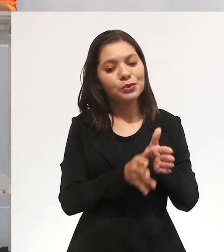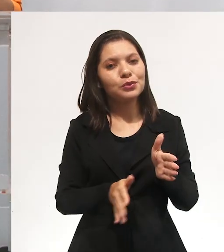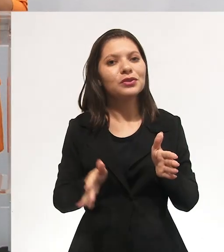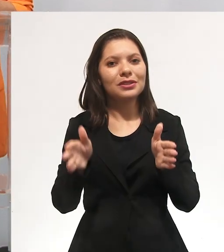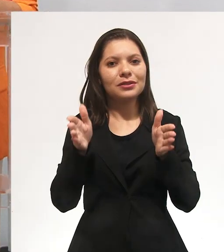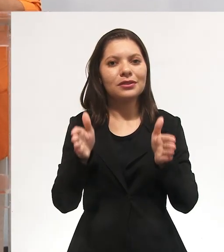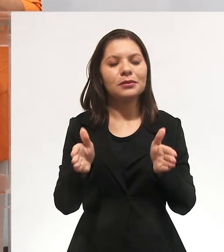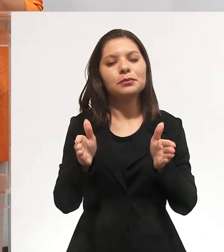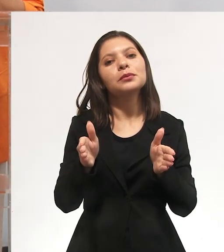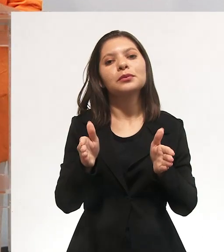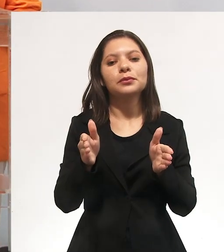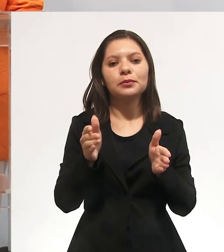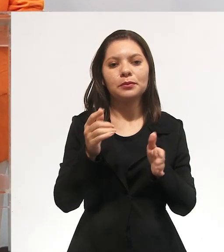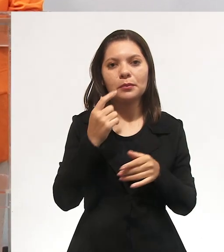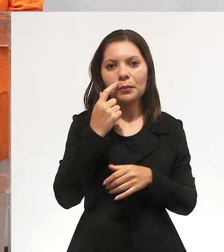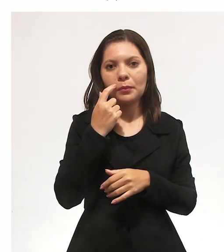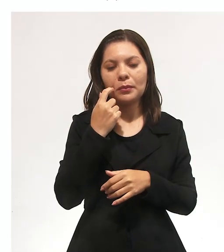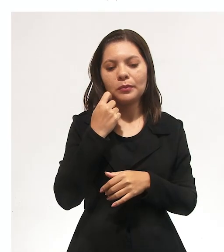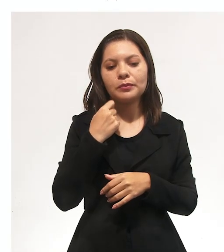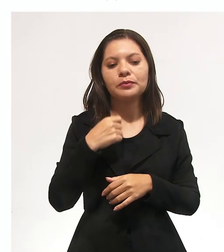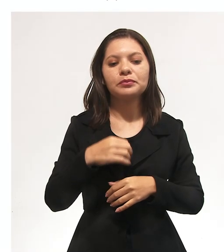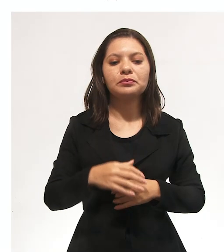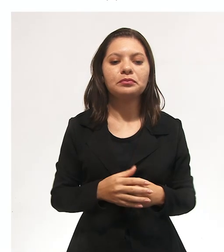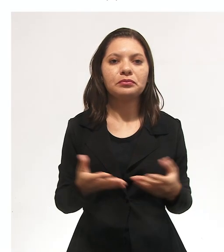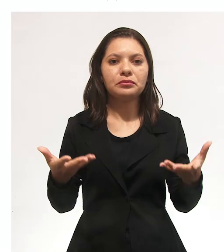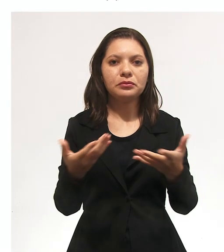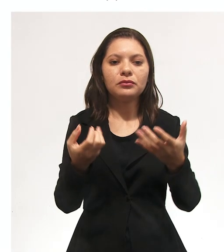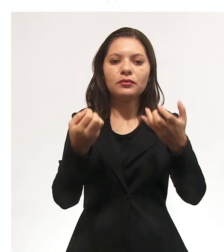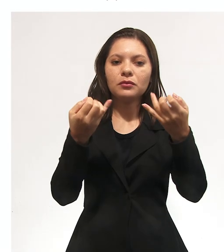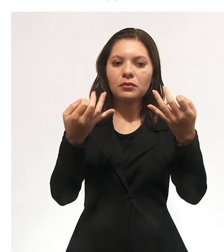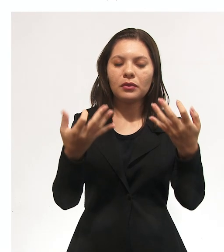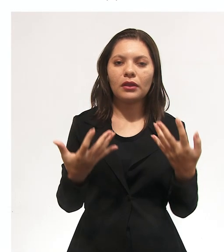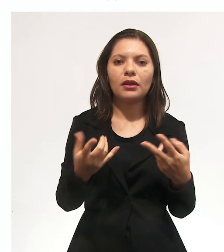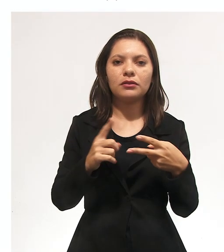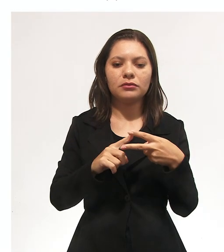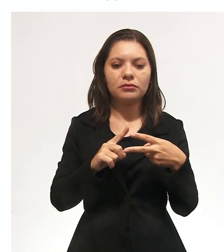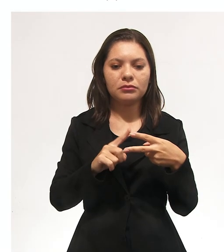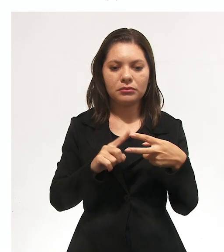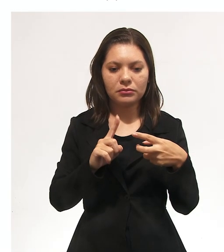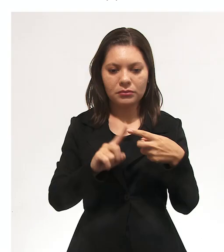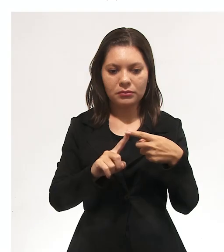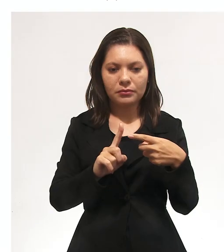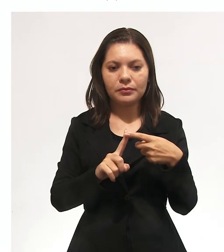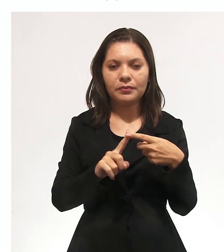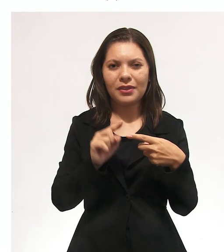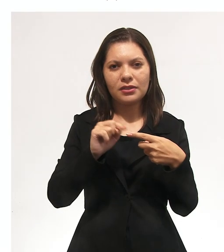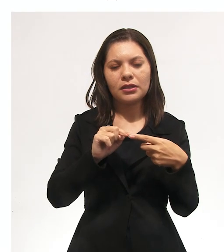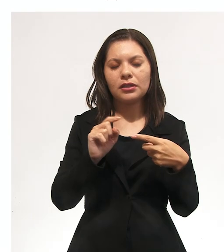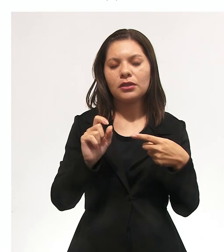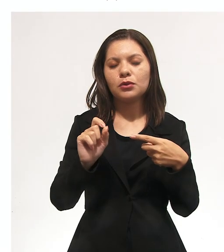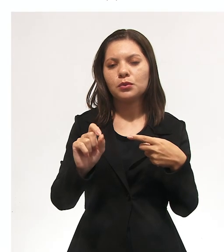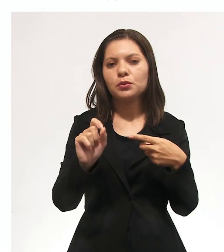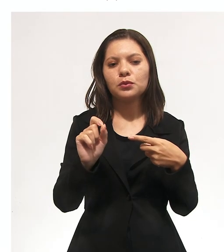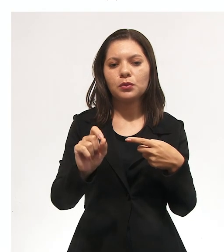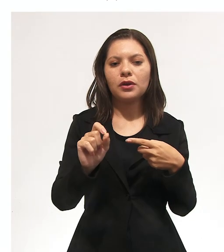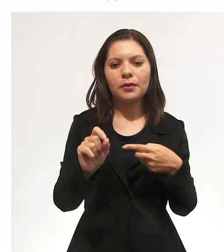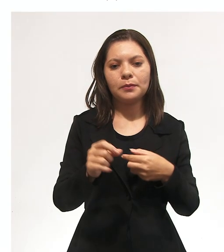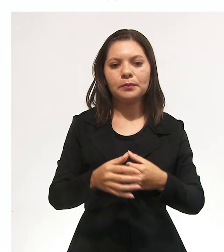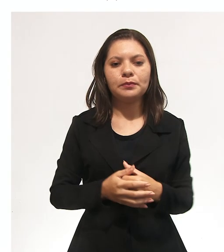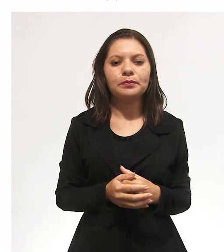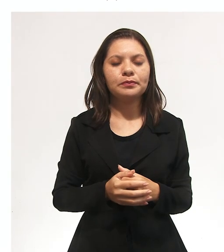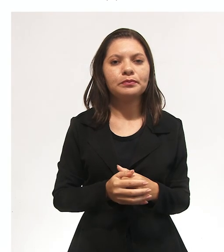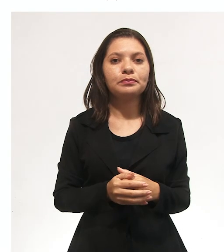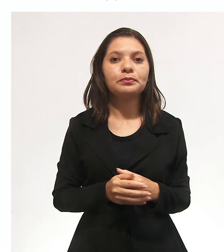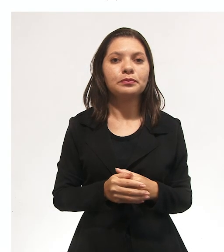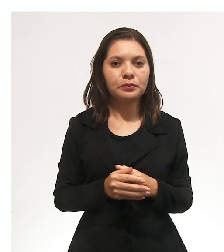são incorporados a esse capital. Então, vamos falar do juro simples. No juro simples, de acordo com